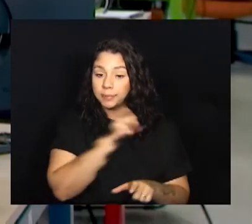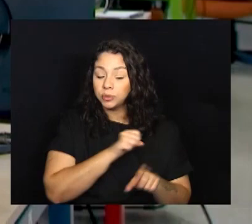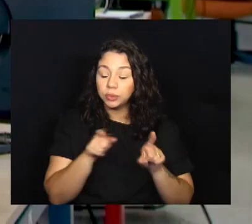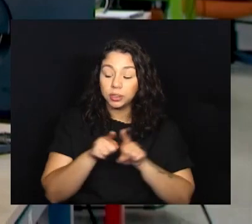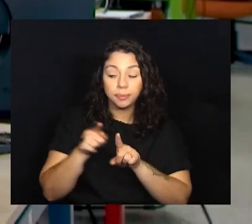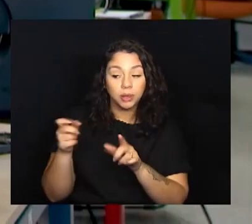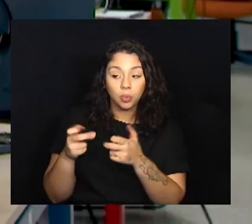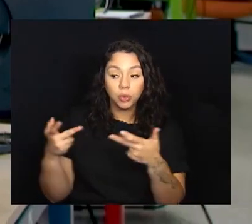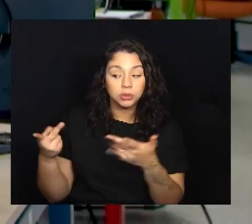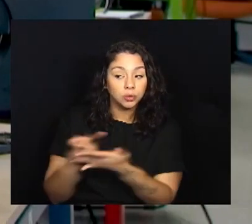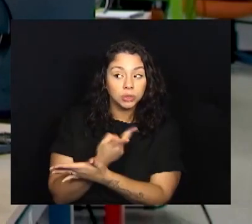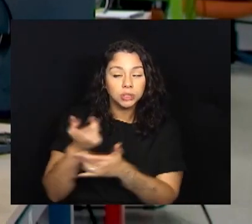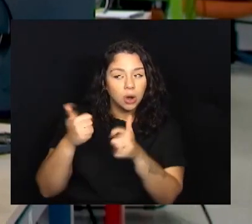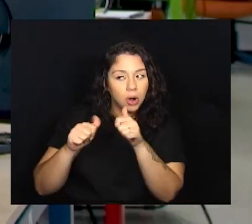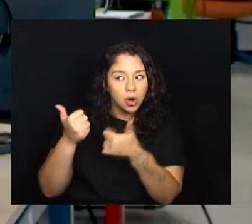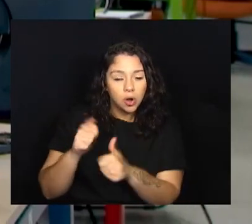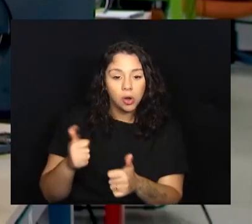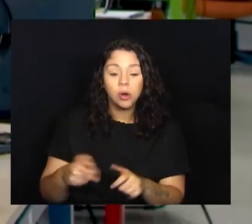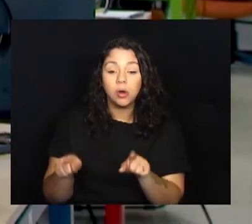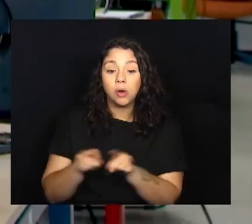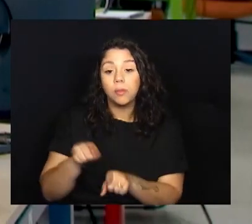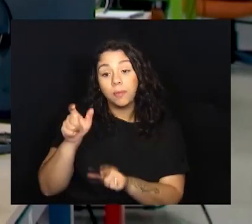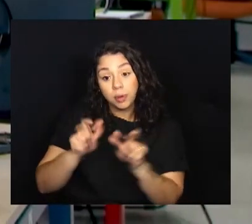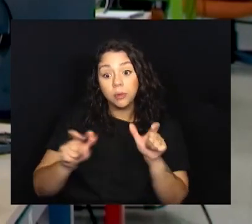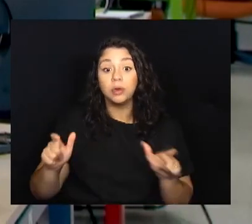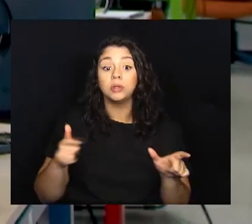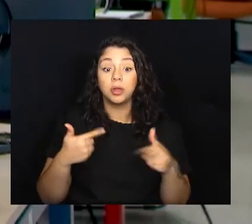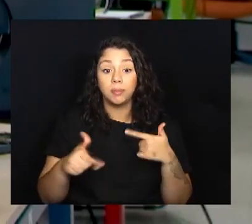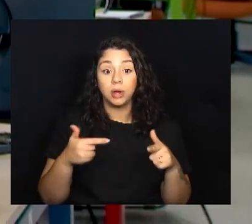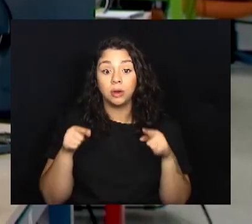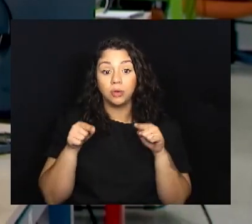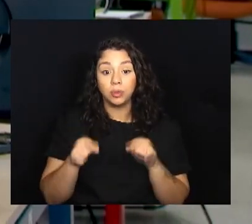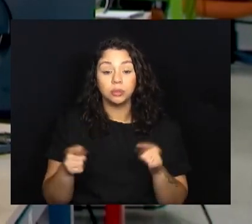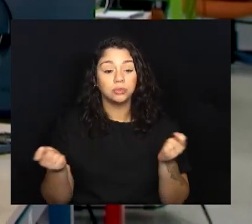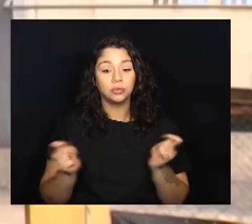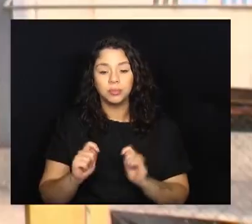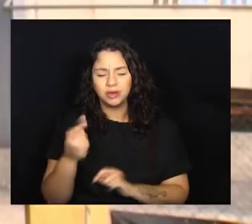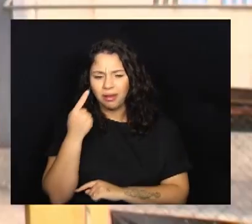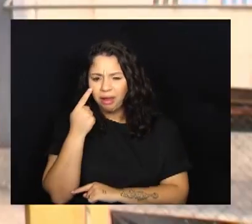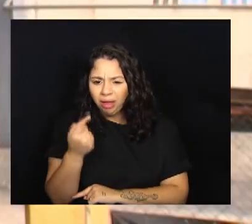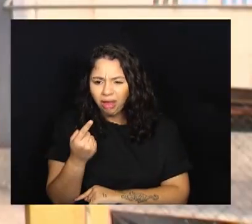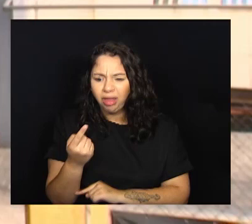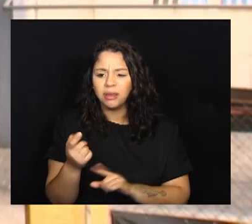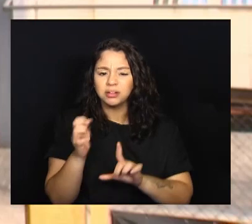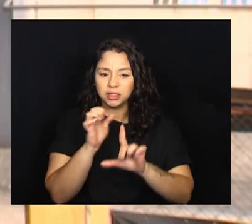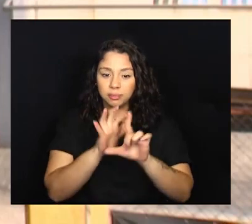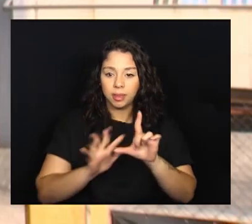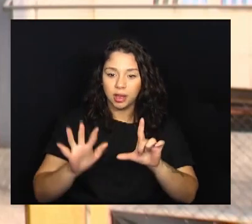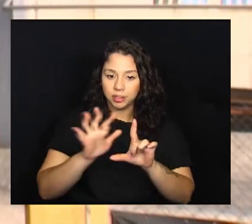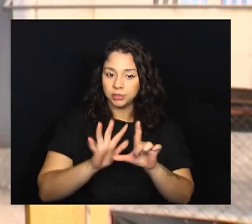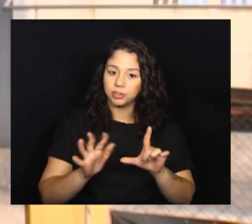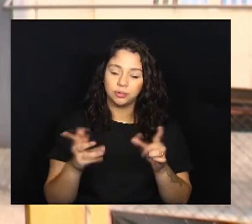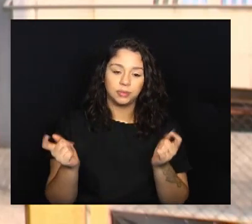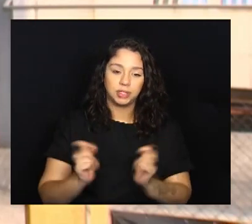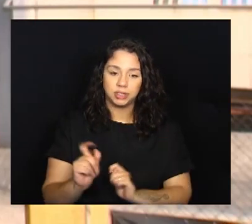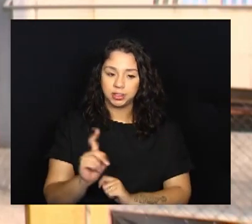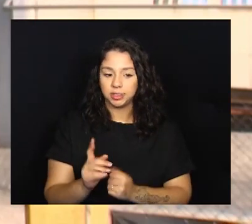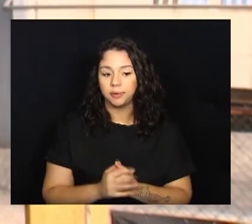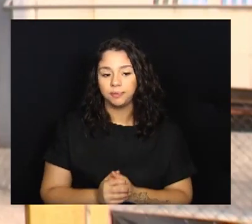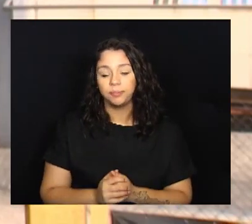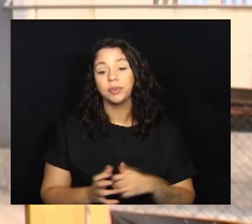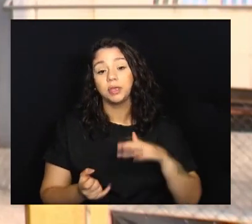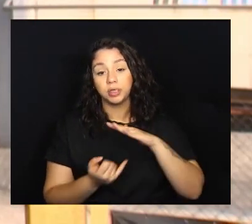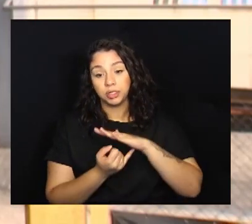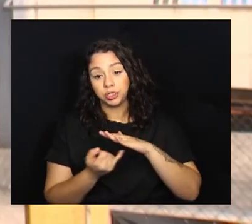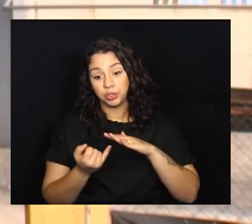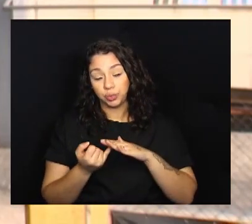mais rápida e a própria pessoa que trabalha com isso não ter que ficar, né, vendo aquele dado. Segundo o Instituto Liberta, o Brasil está no